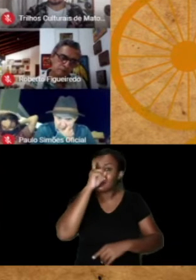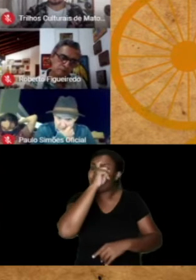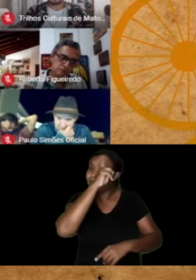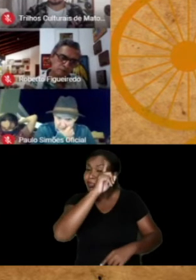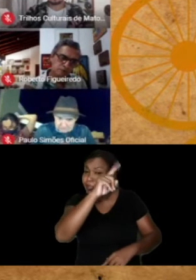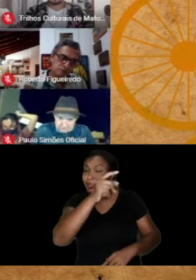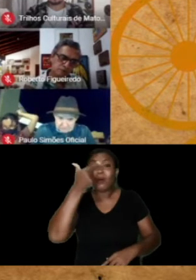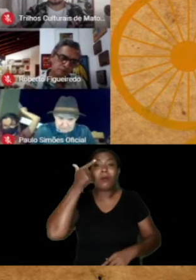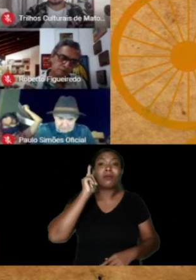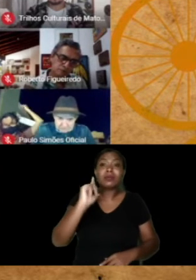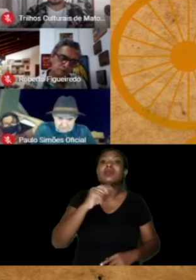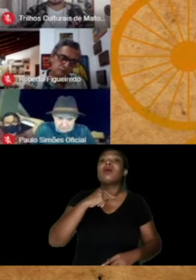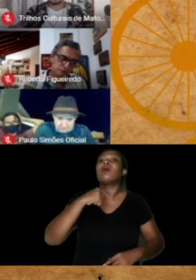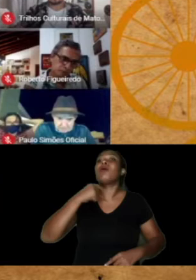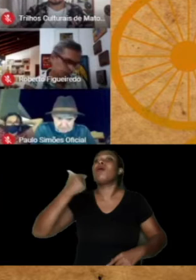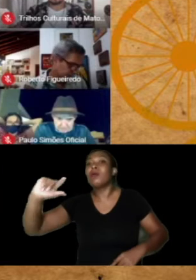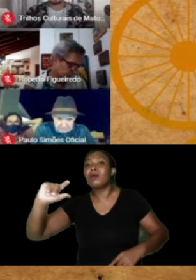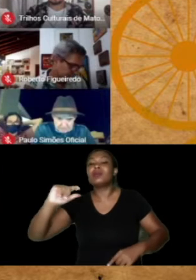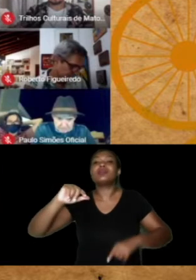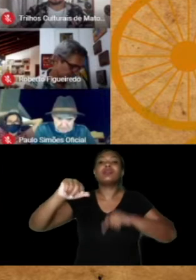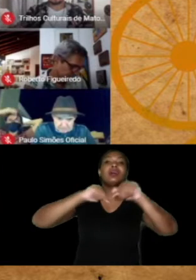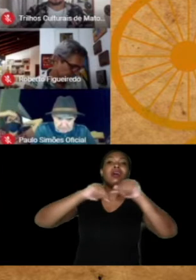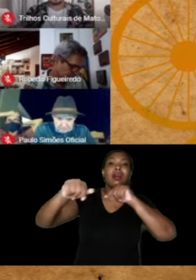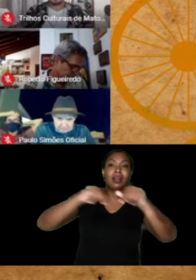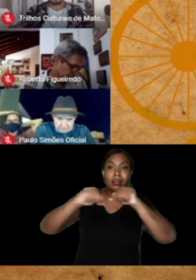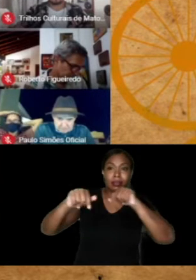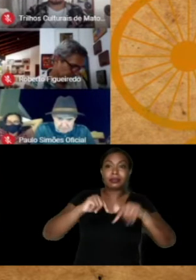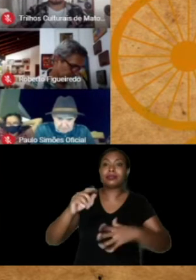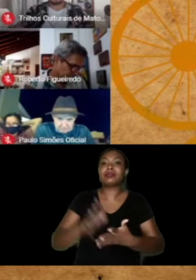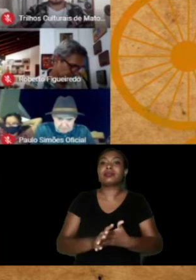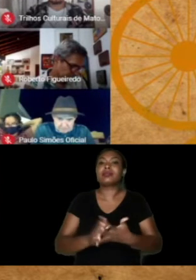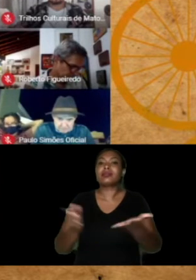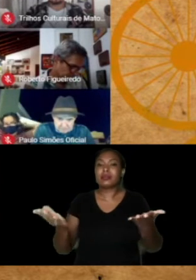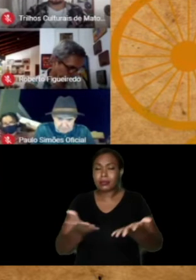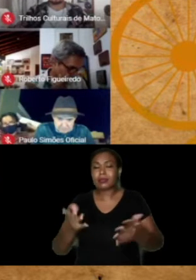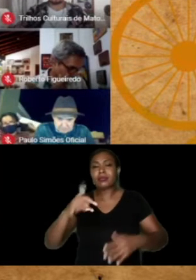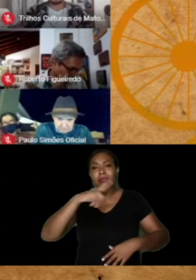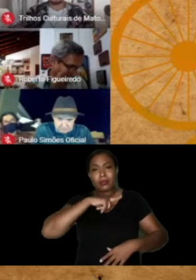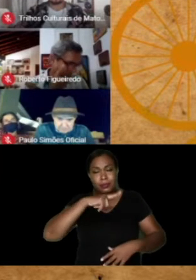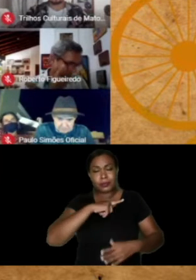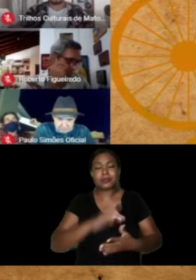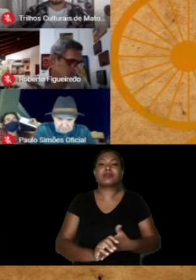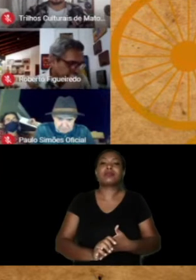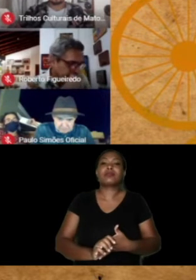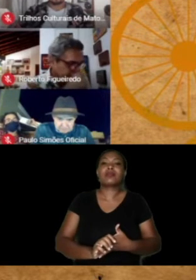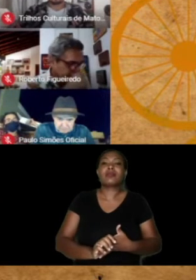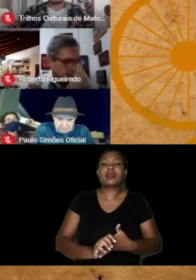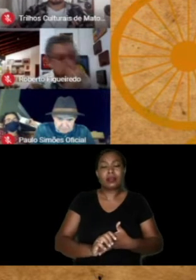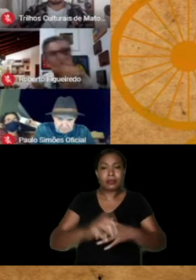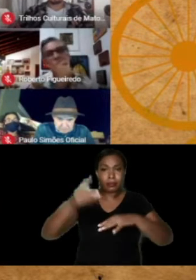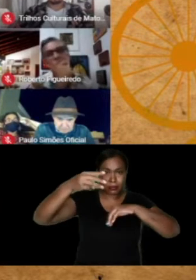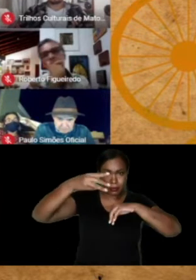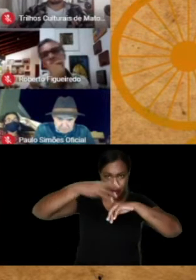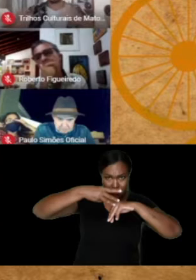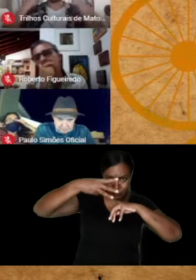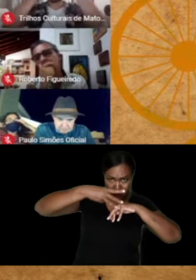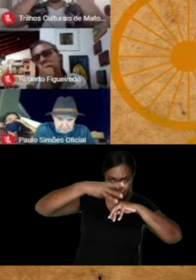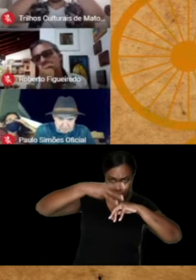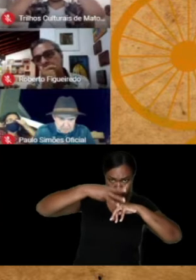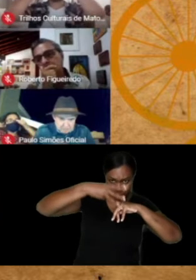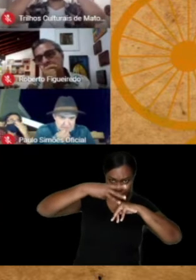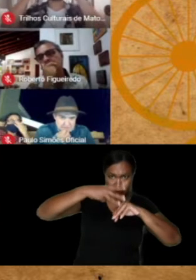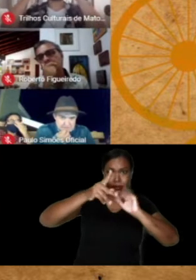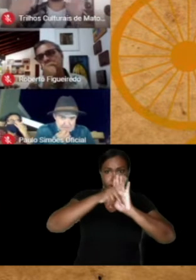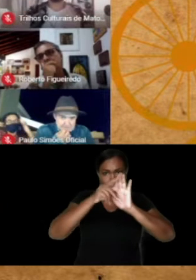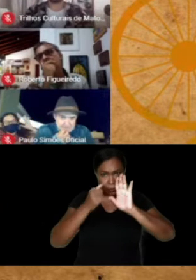pesquisa que eu fiz da dissertação no mestrado, eu fiz justamente com esse enfoque, justamente buscando